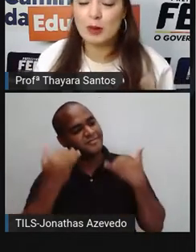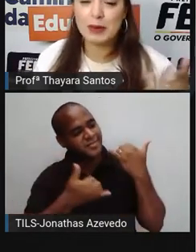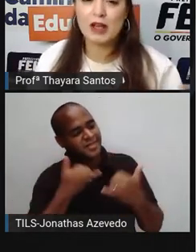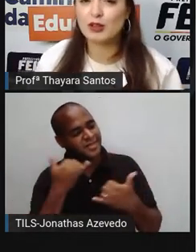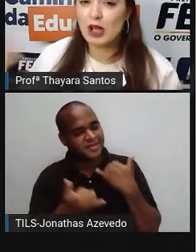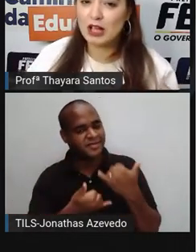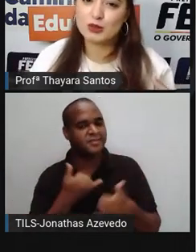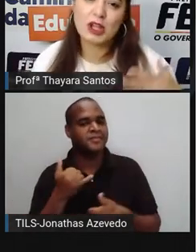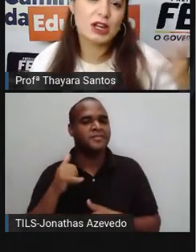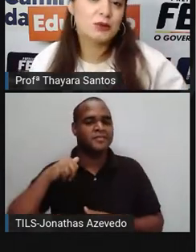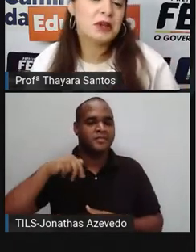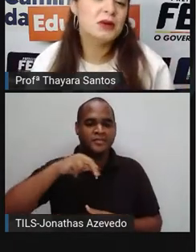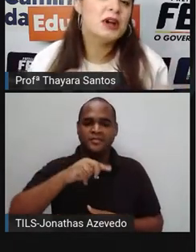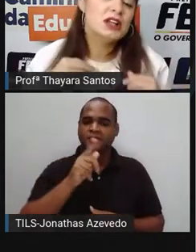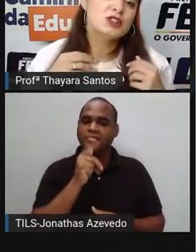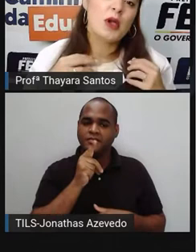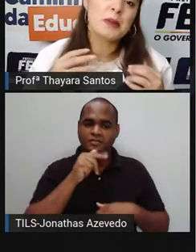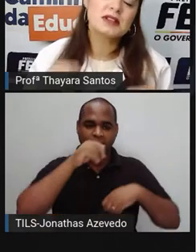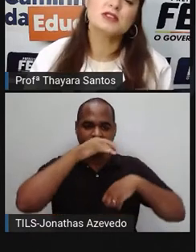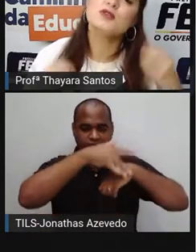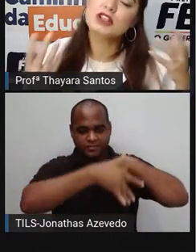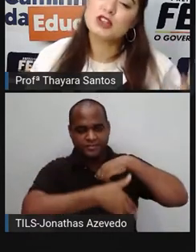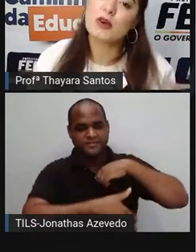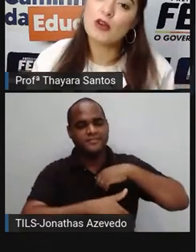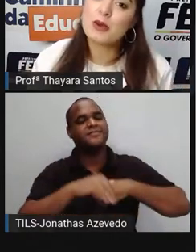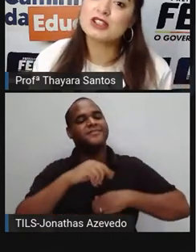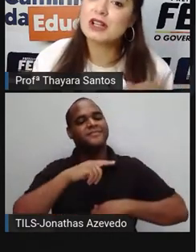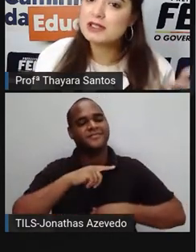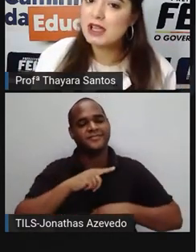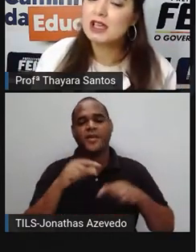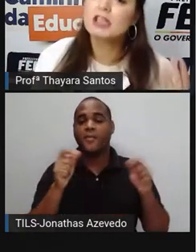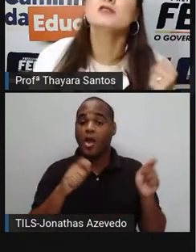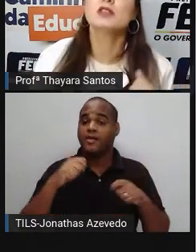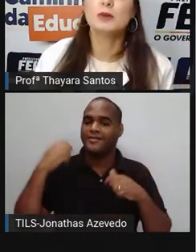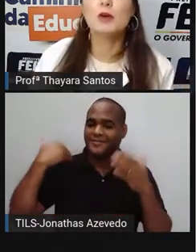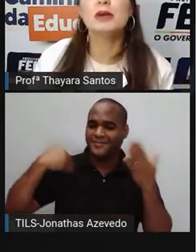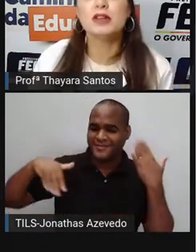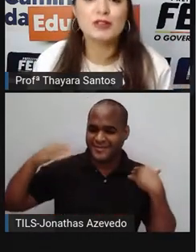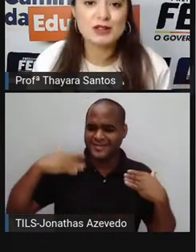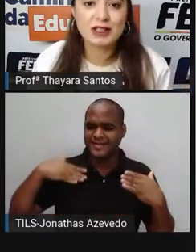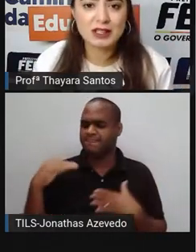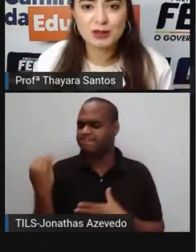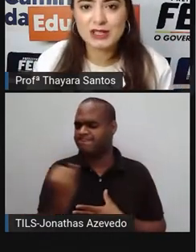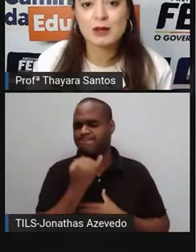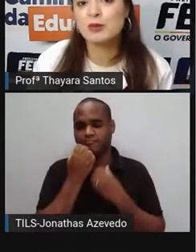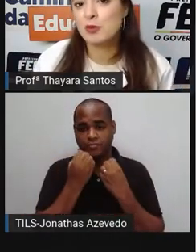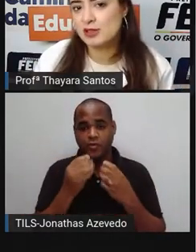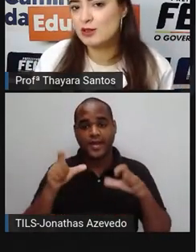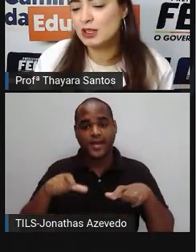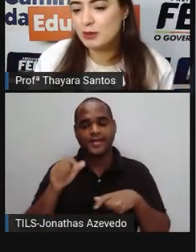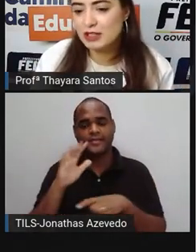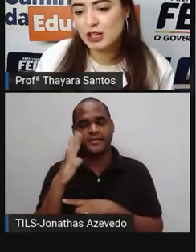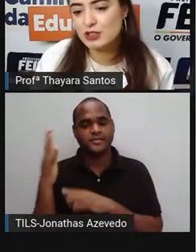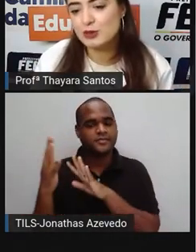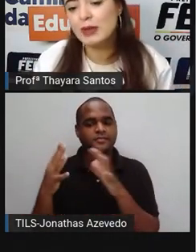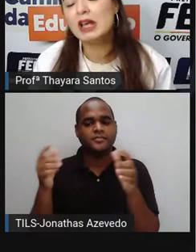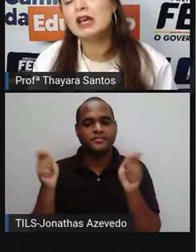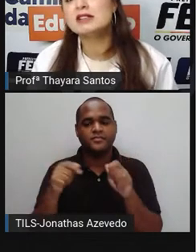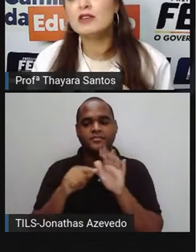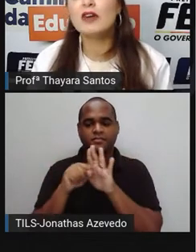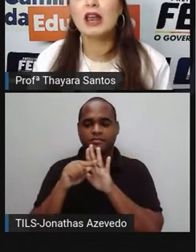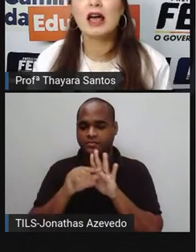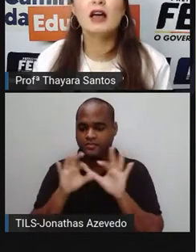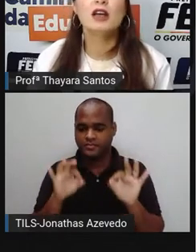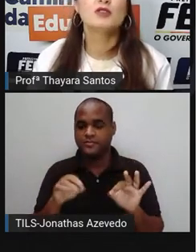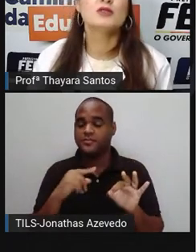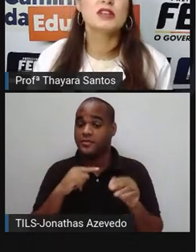divertir né vai na praia na cachoeira no Rio gente vai para se divertir uma forma de lazer isso também é um benefício que a natureza está proporcionando para gente